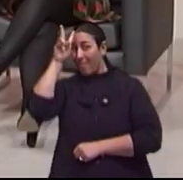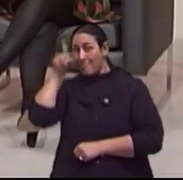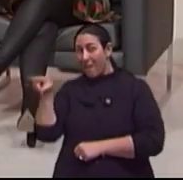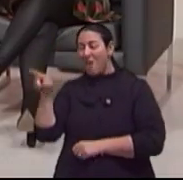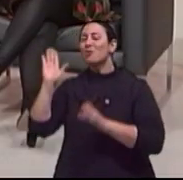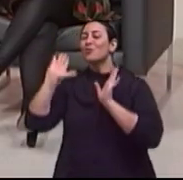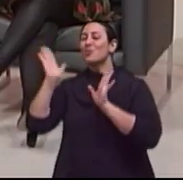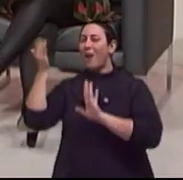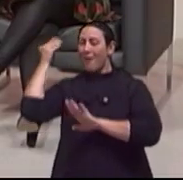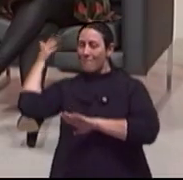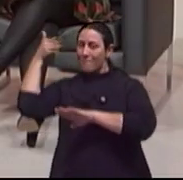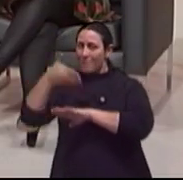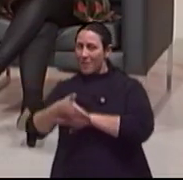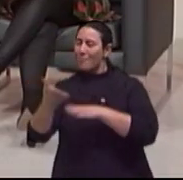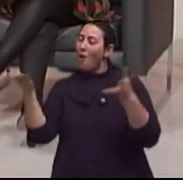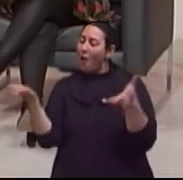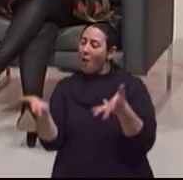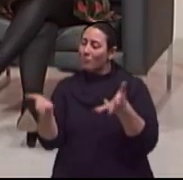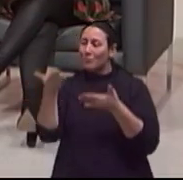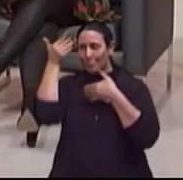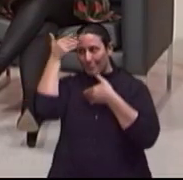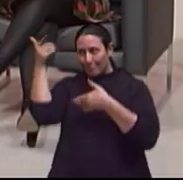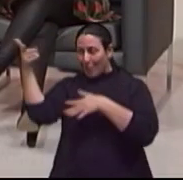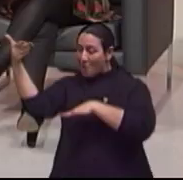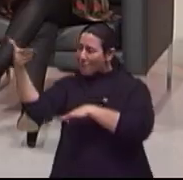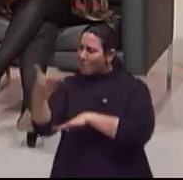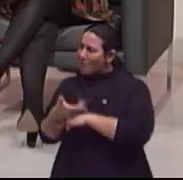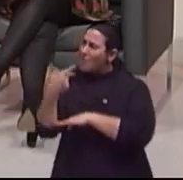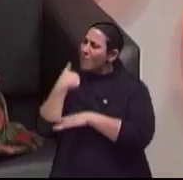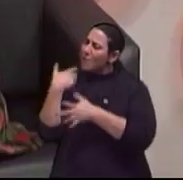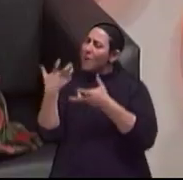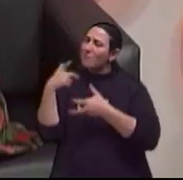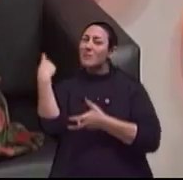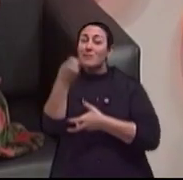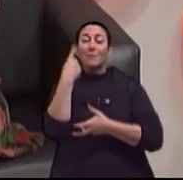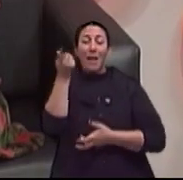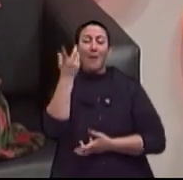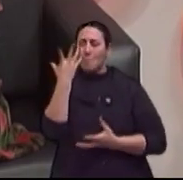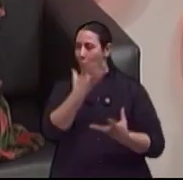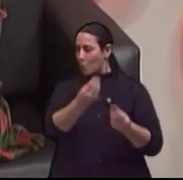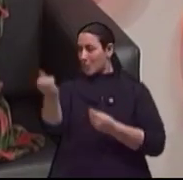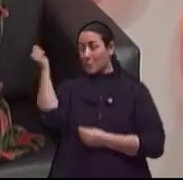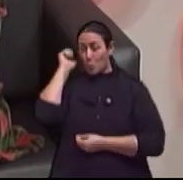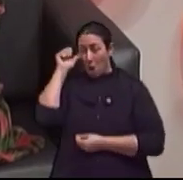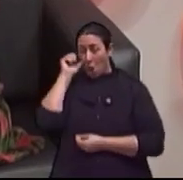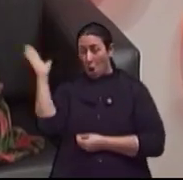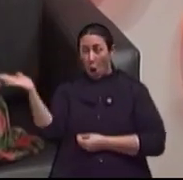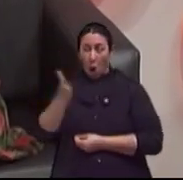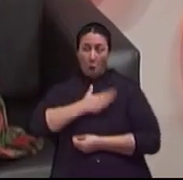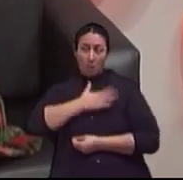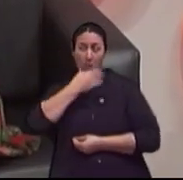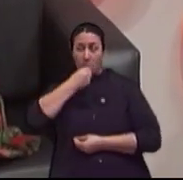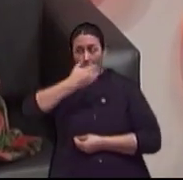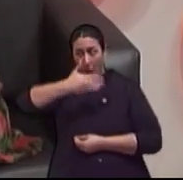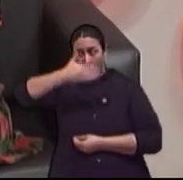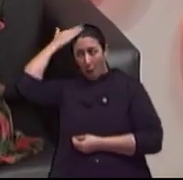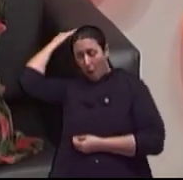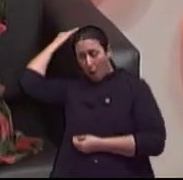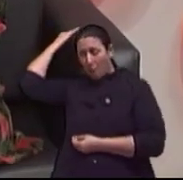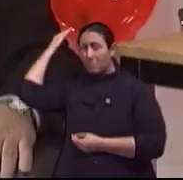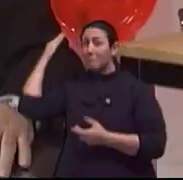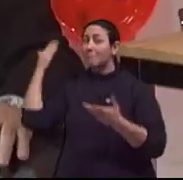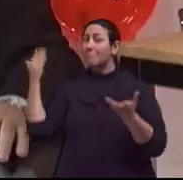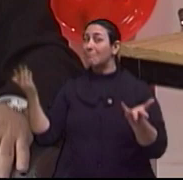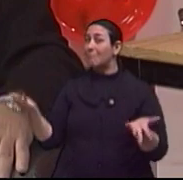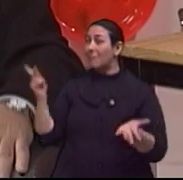falar então esta que diz assim É dos carecas que elas gostam mais isso os carecas tinham que se proteger claro né